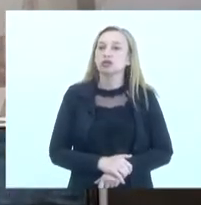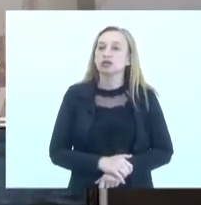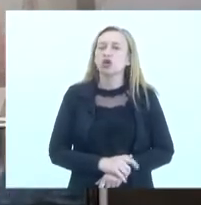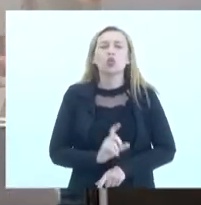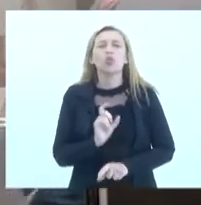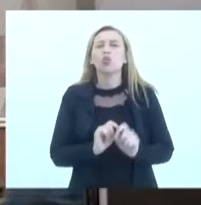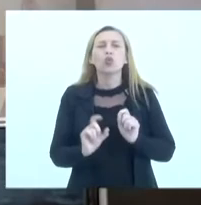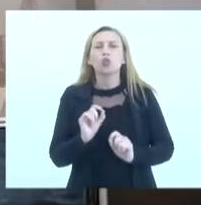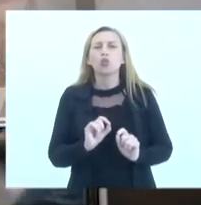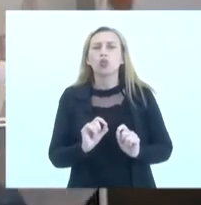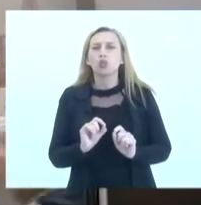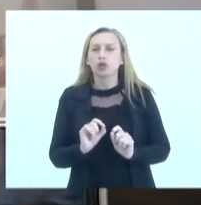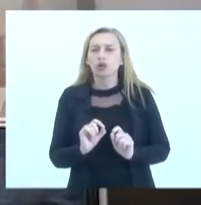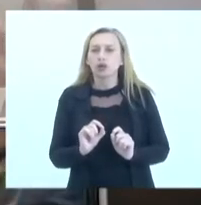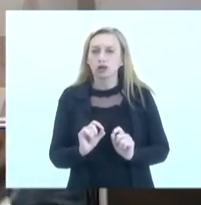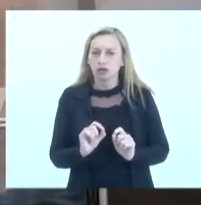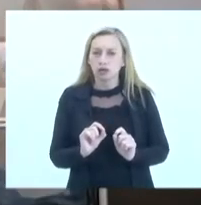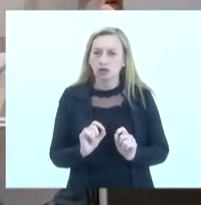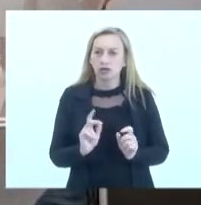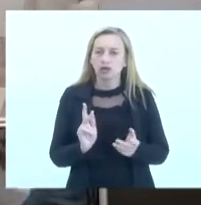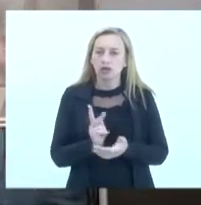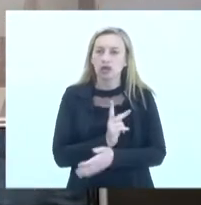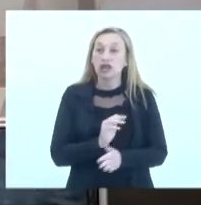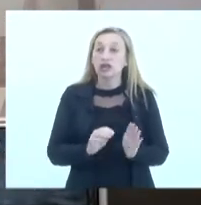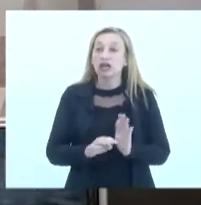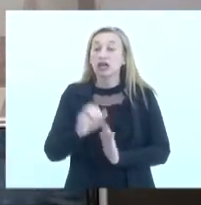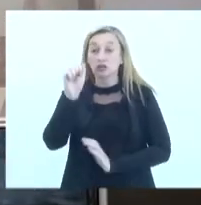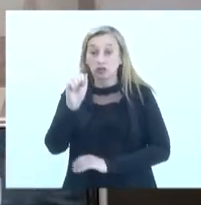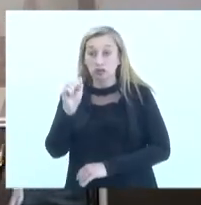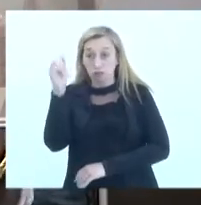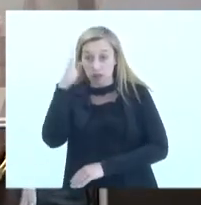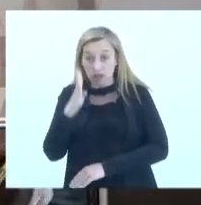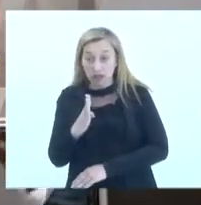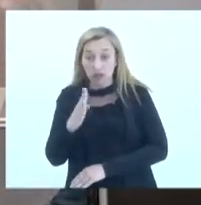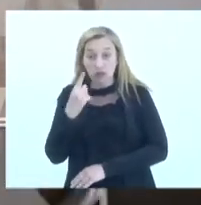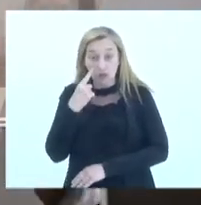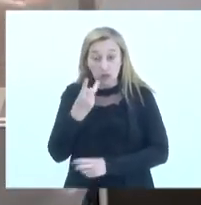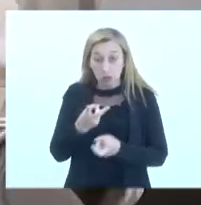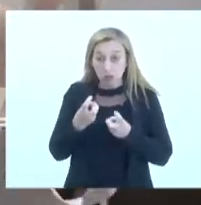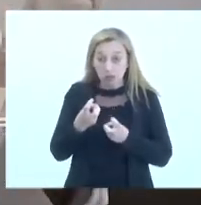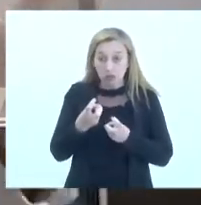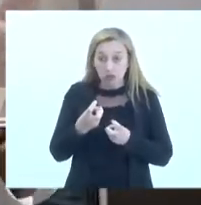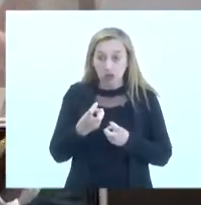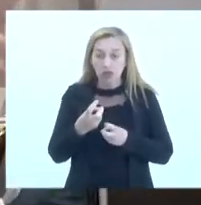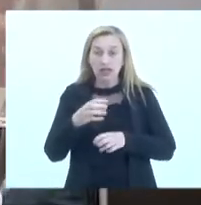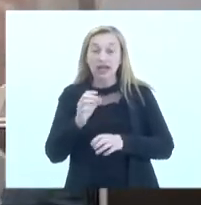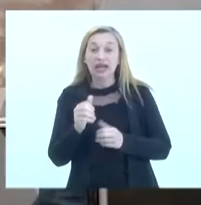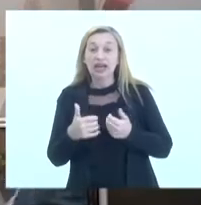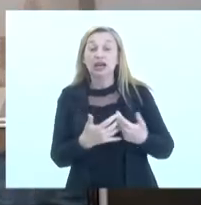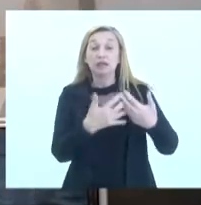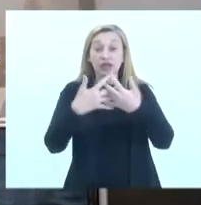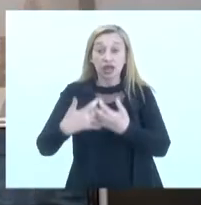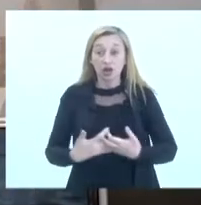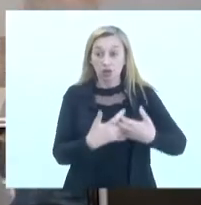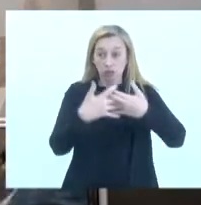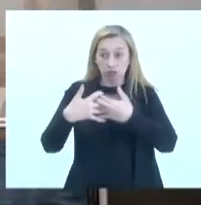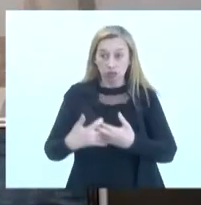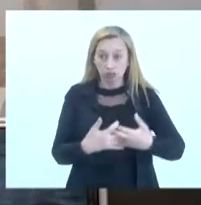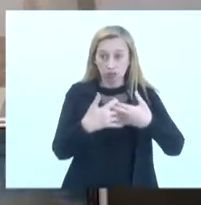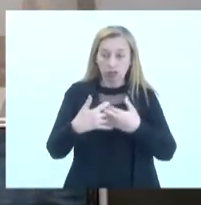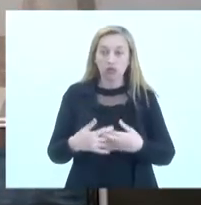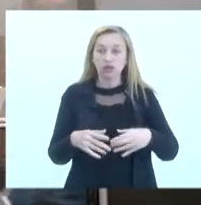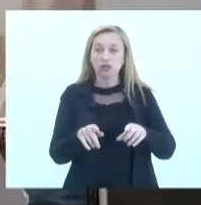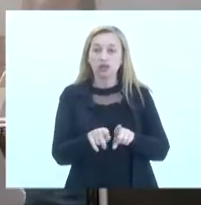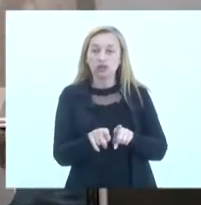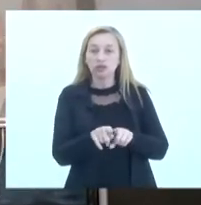que ocorreu, vamos dizer, tem ocorrido a nível Brasil, mas você pega hoje, a frota de caminhões e